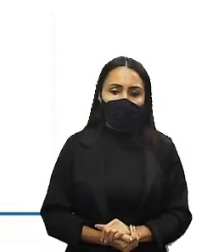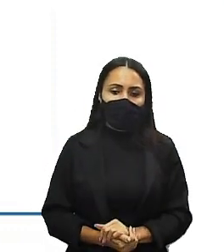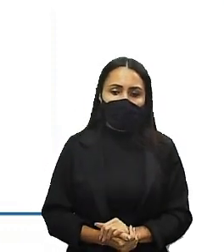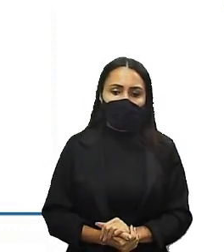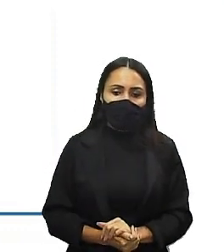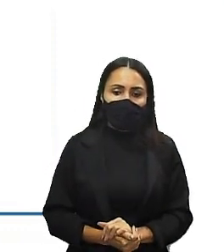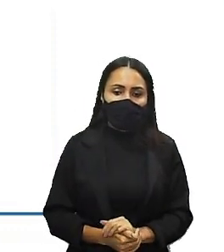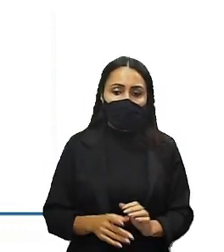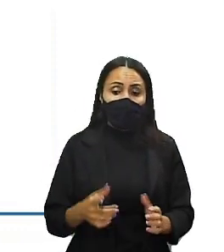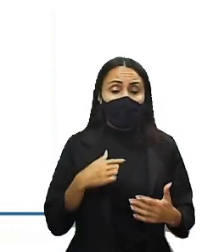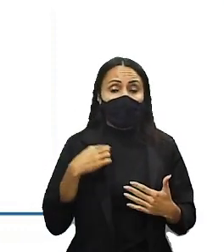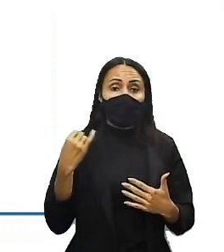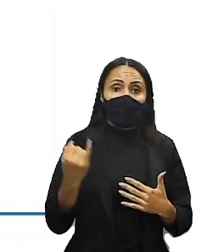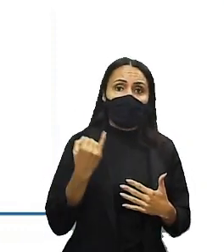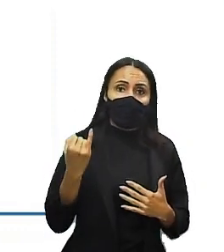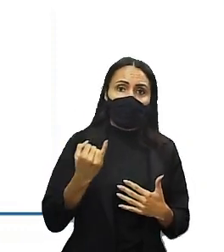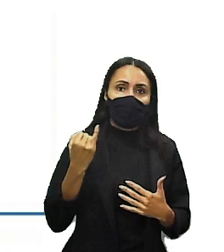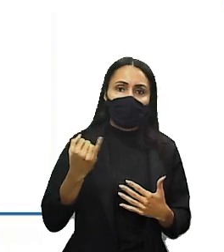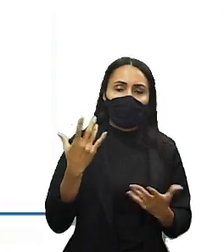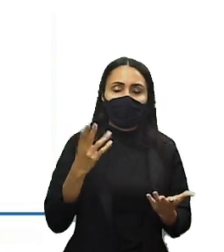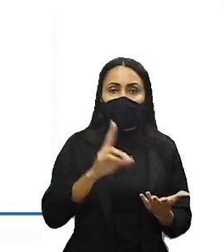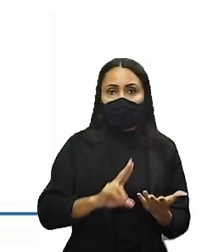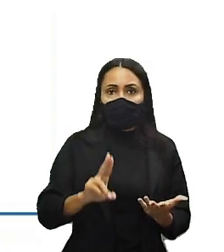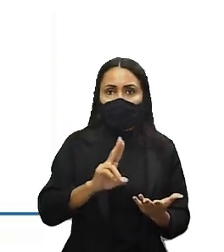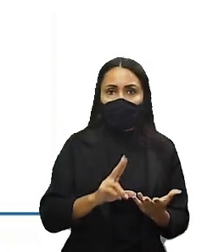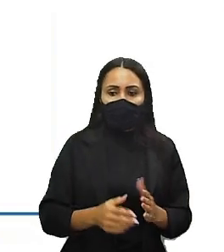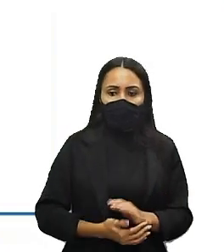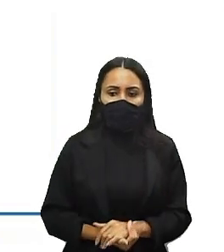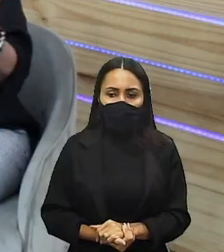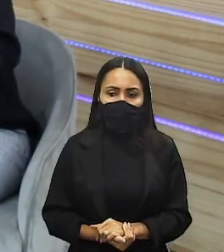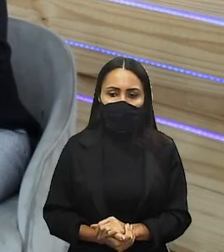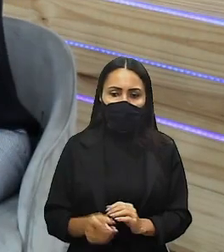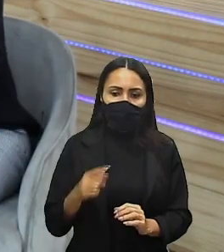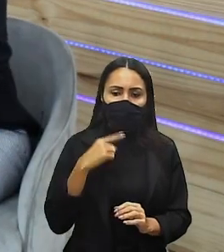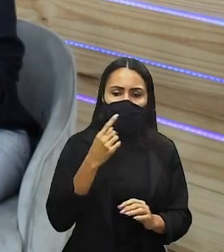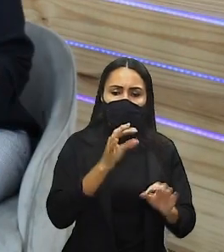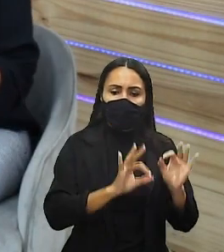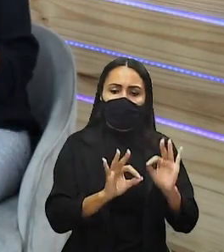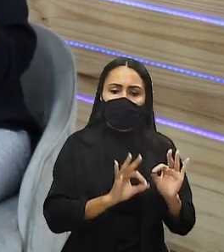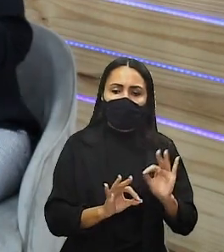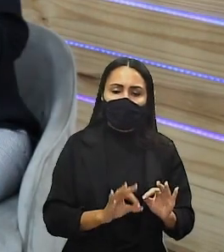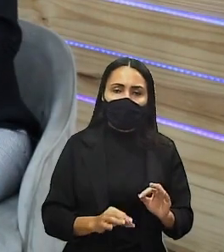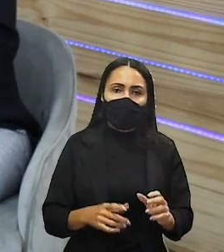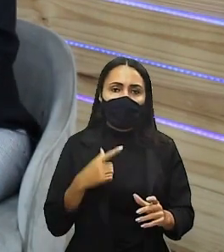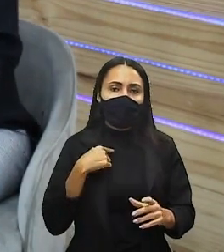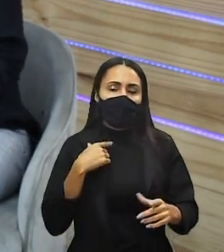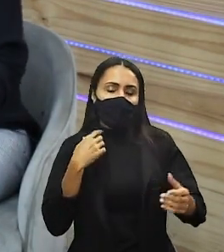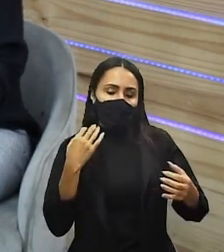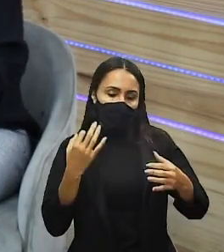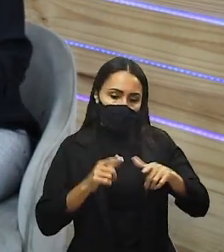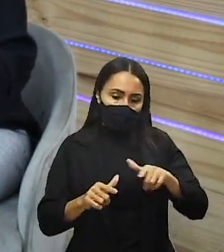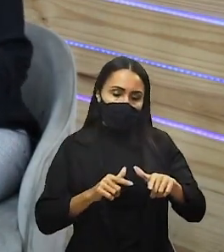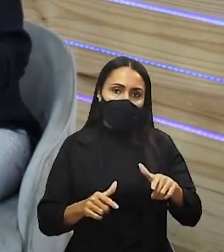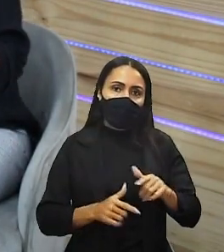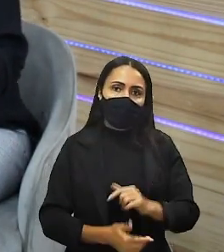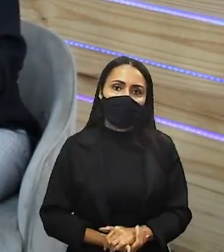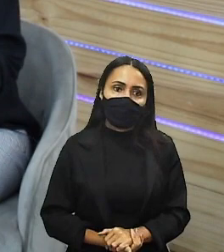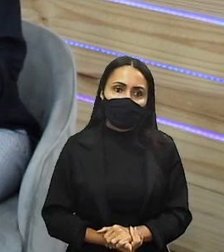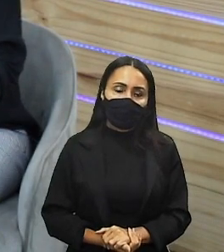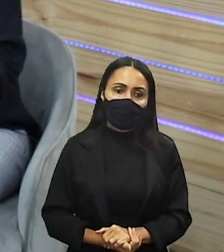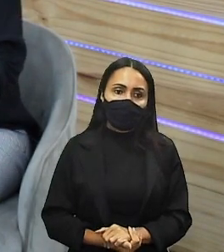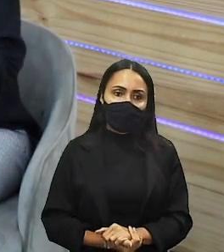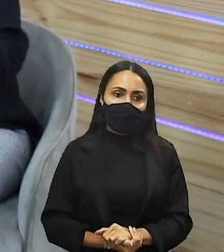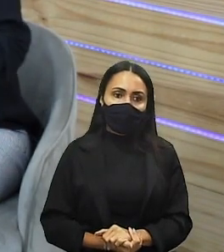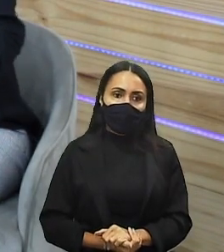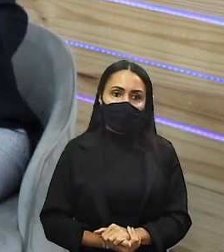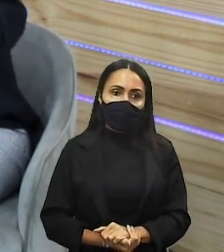porque para mim o importante é o usuário. É para ele que a gente se prepara, é para ele que a gente trabalha. Então, me coloco no lugar